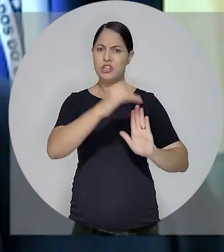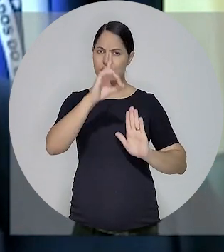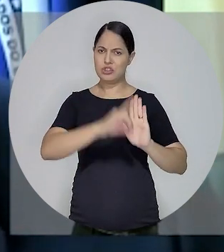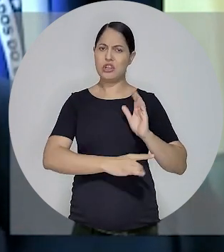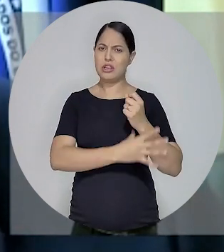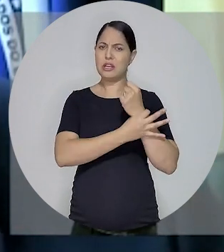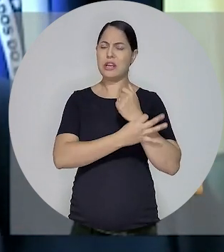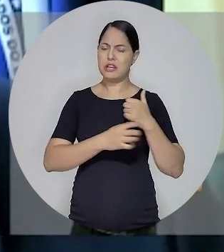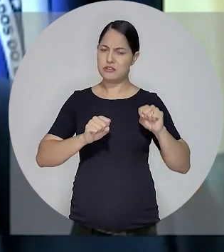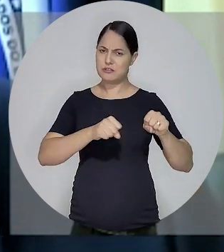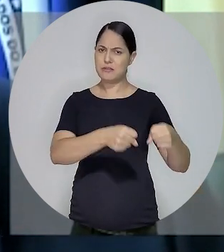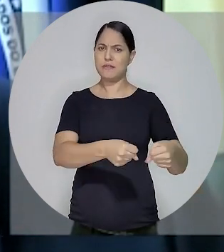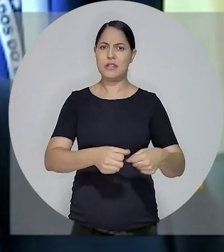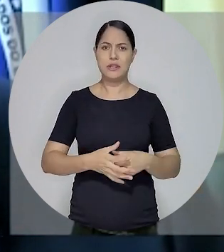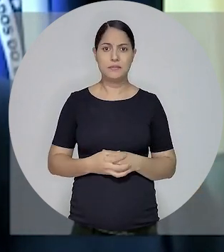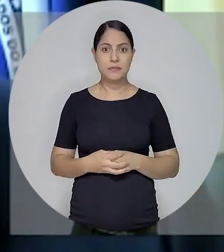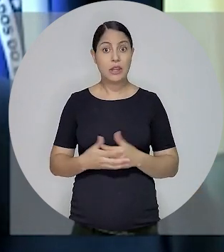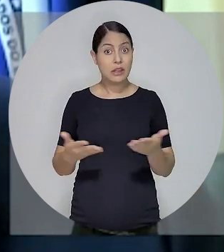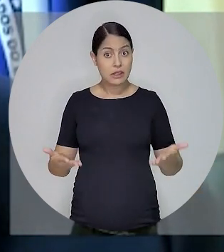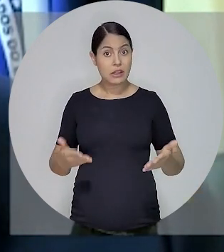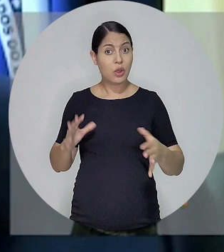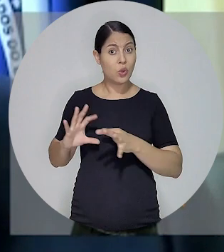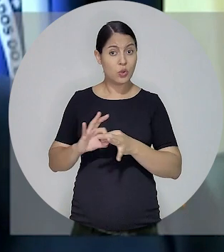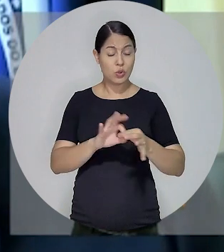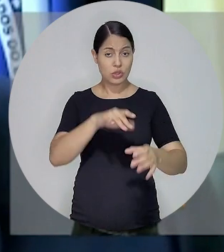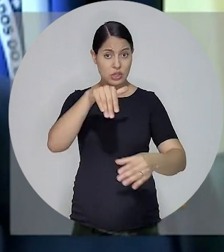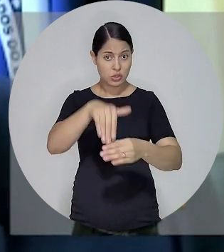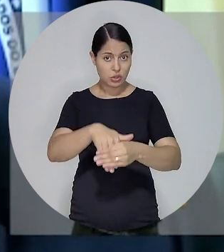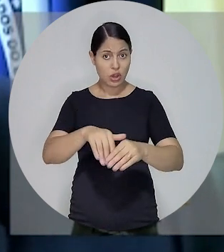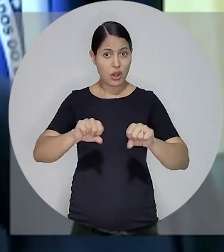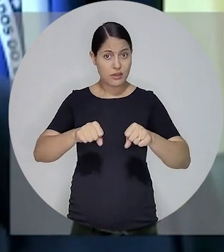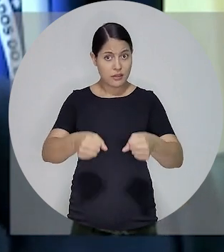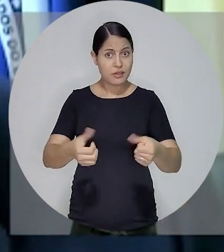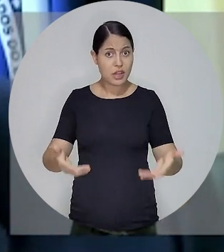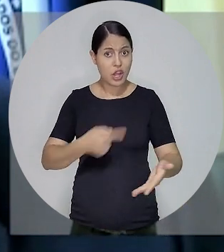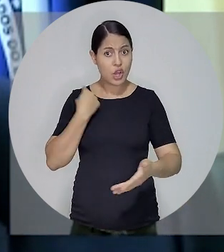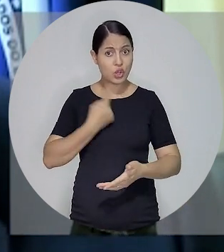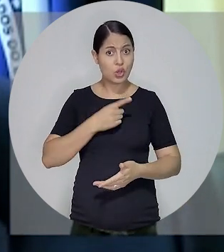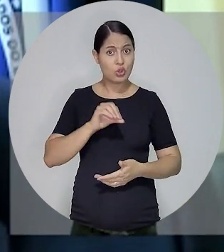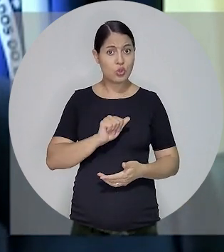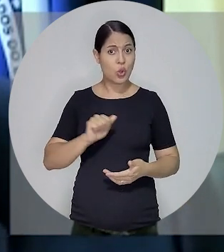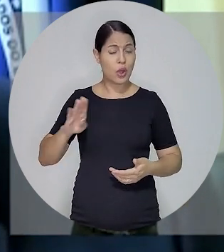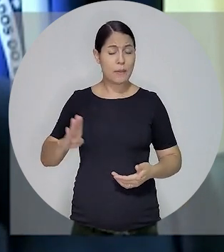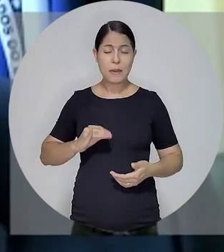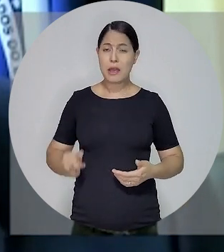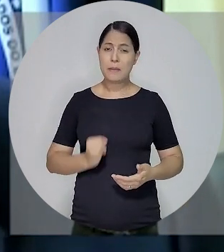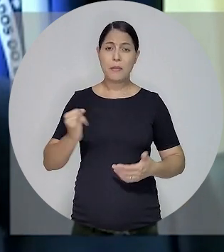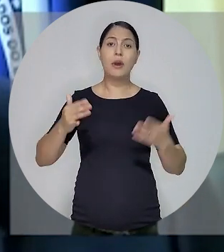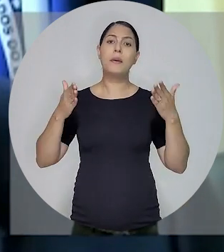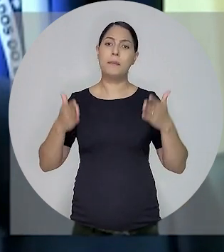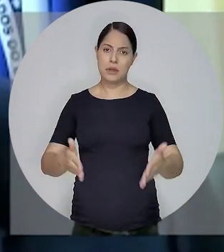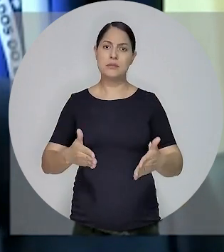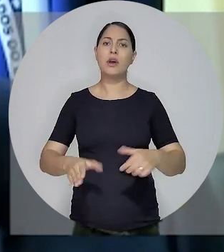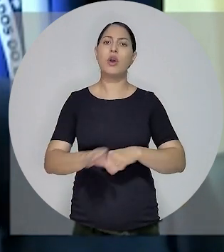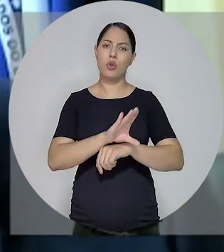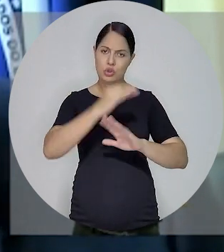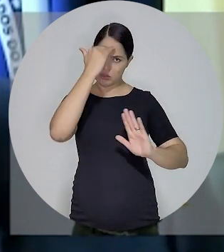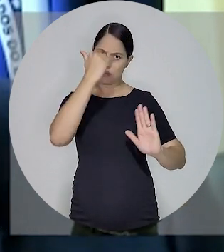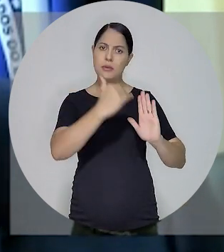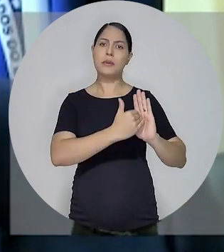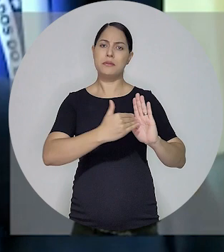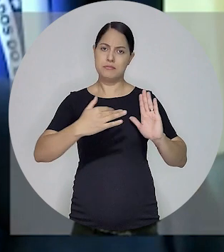Carta e do sistema de direitos e garantias. Defender o sistema eleitoral é, portanto, condição obrigatória para que a OAB cumpra a sua